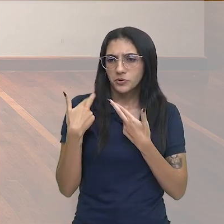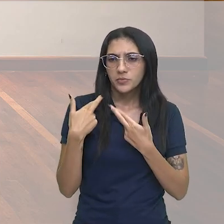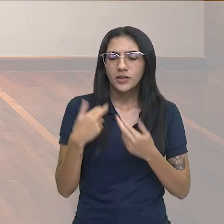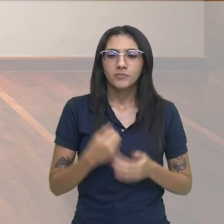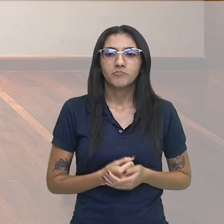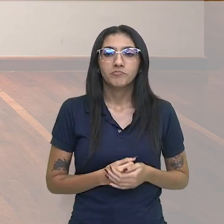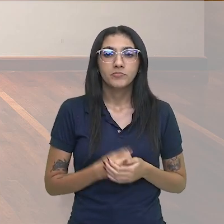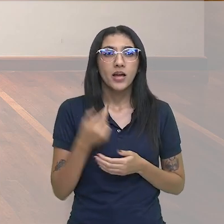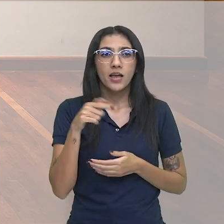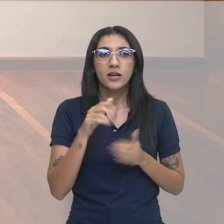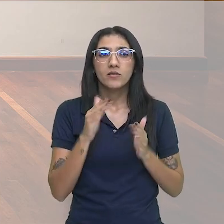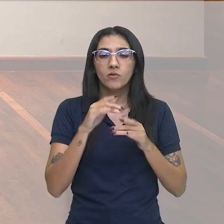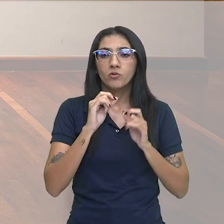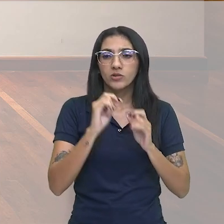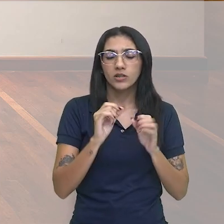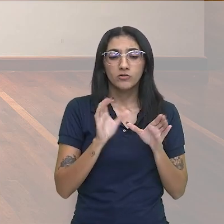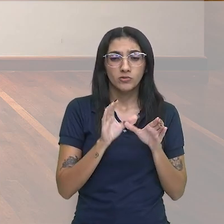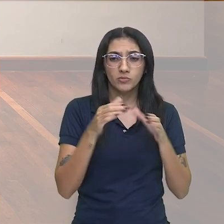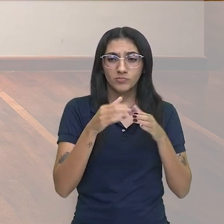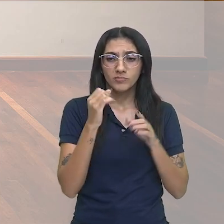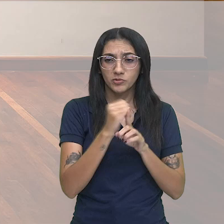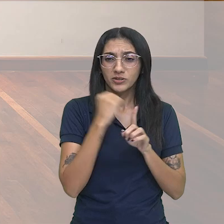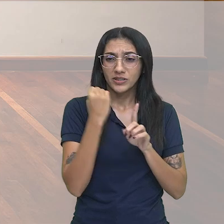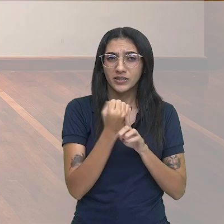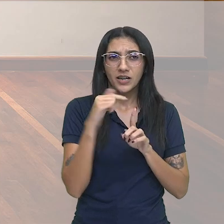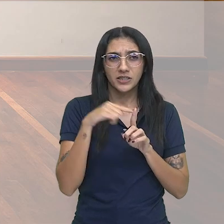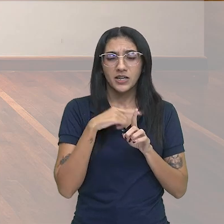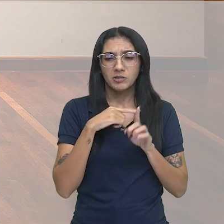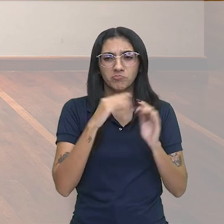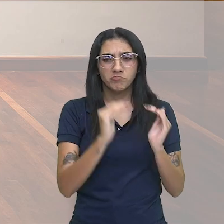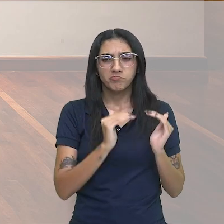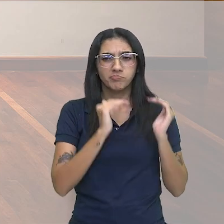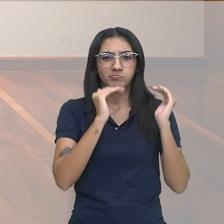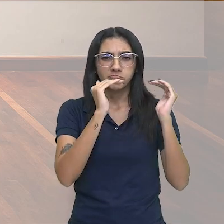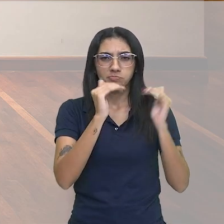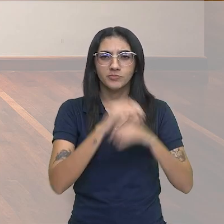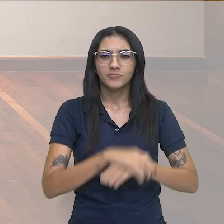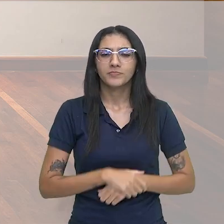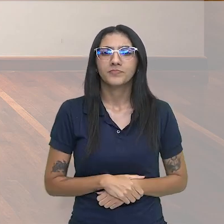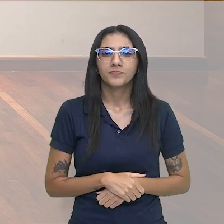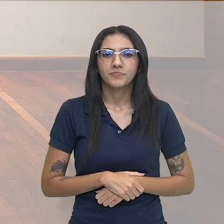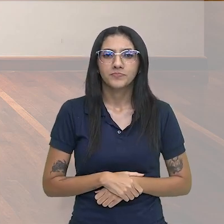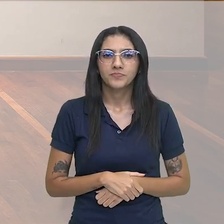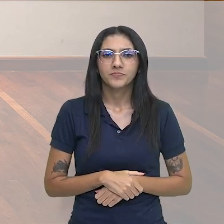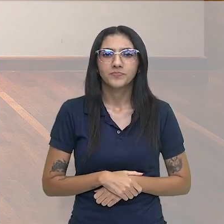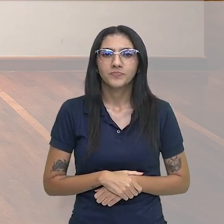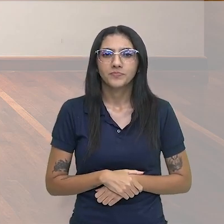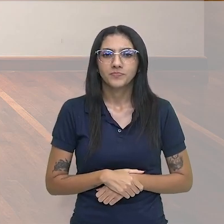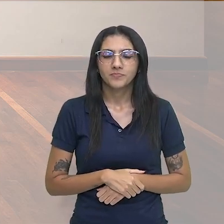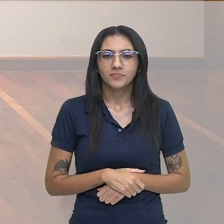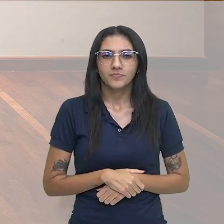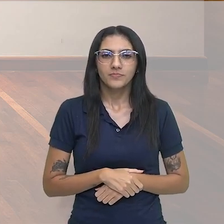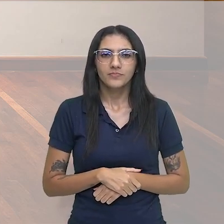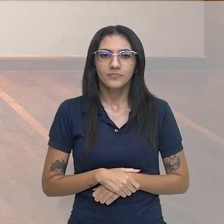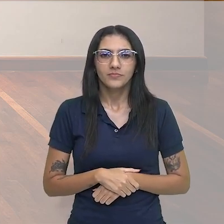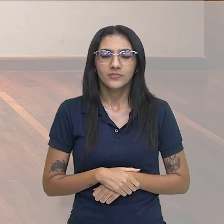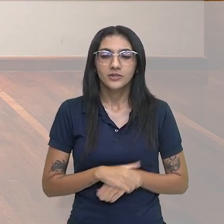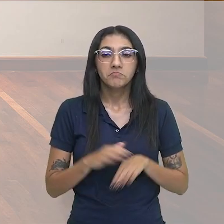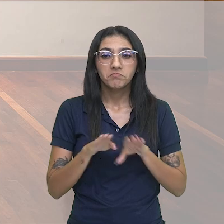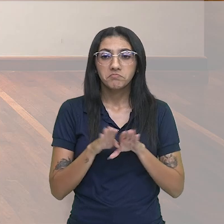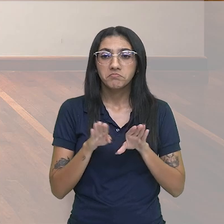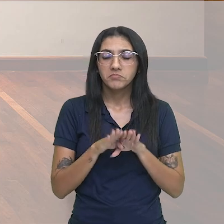que a sociedade está acima, né, do indivíduo. O Émile Durkheim vai trabalhar e traz o conceito de